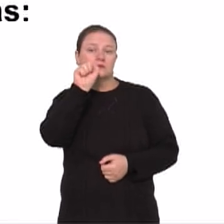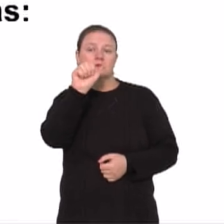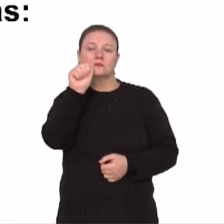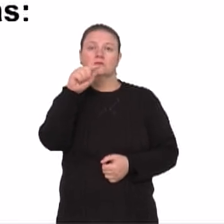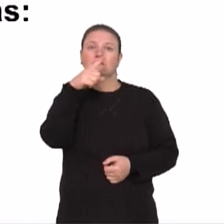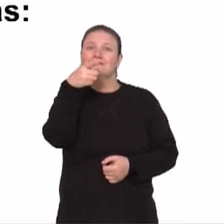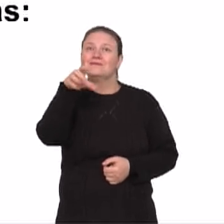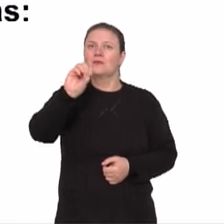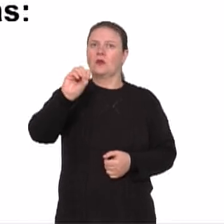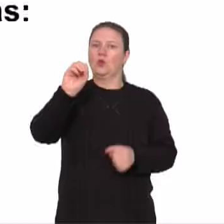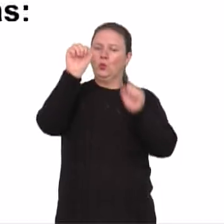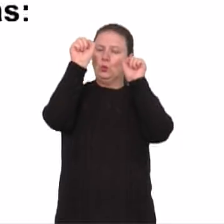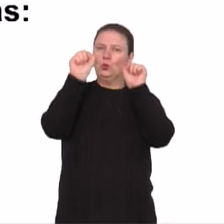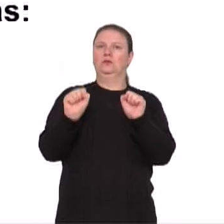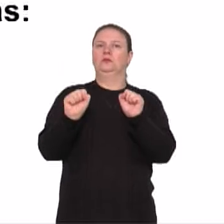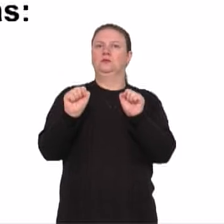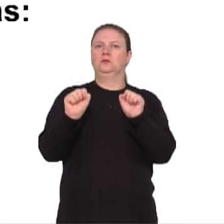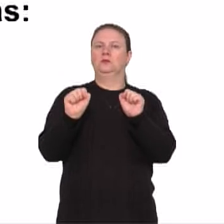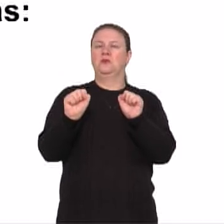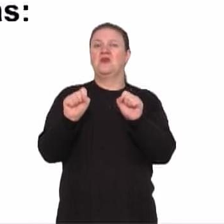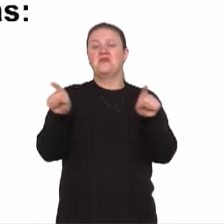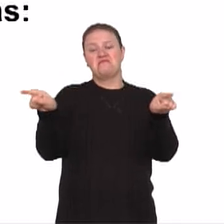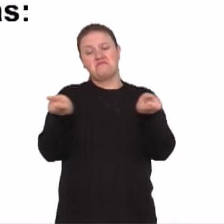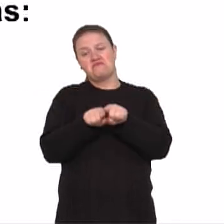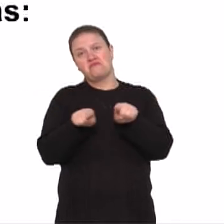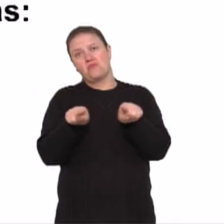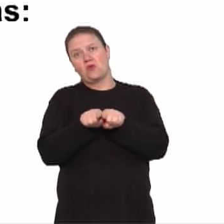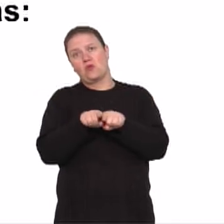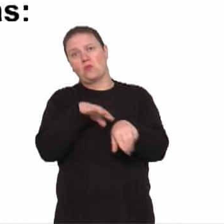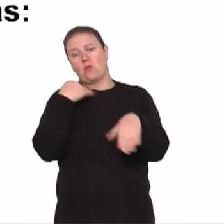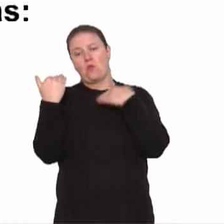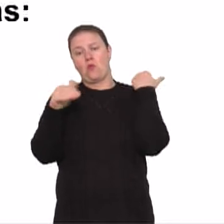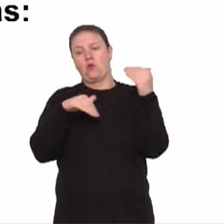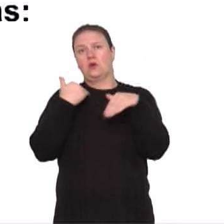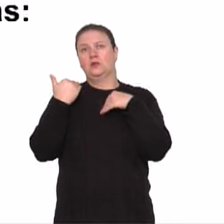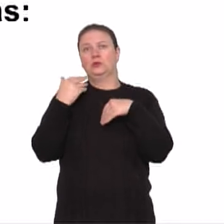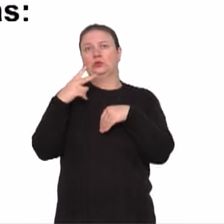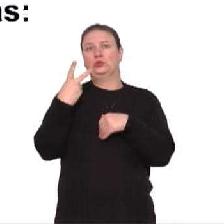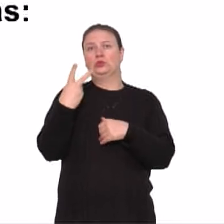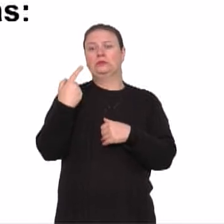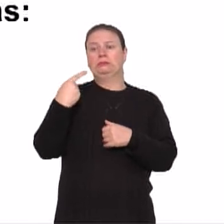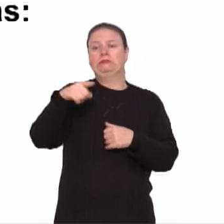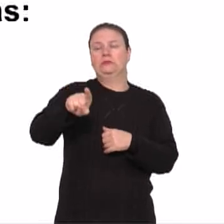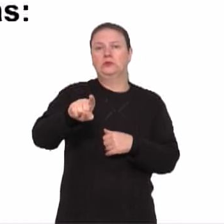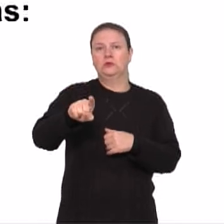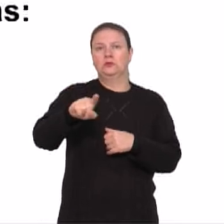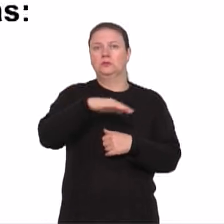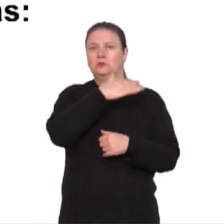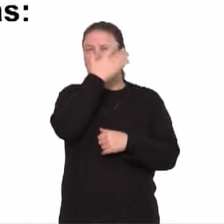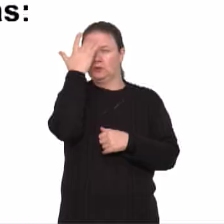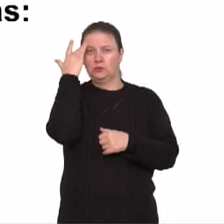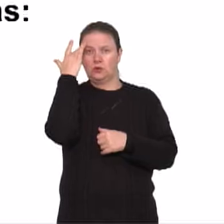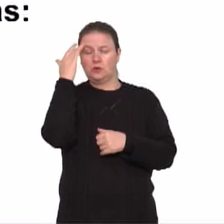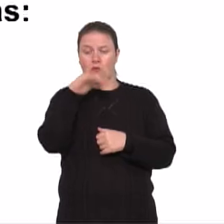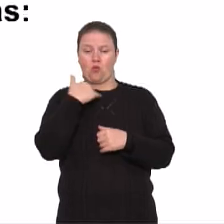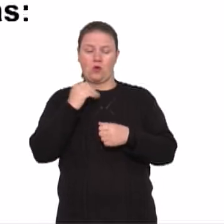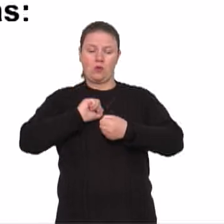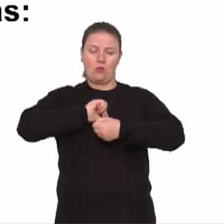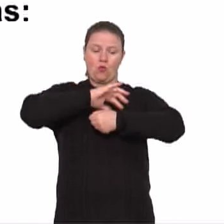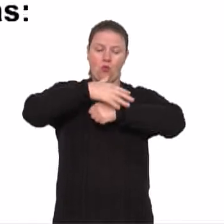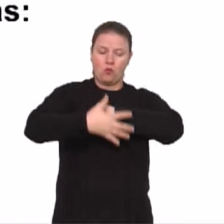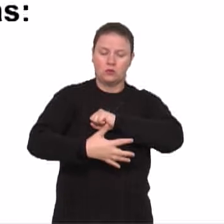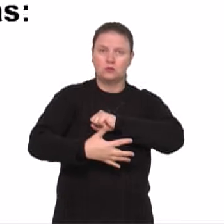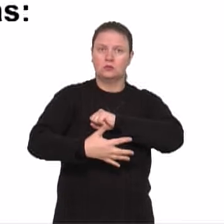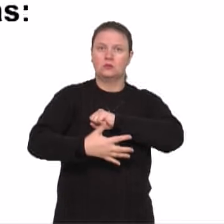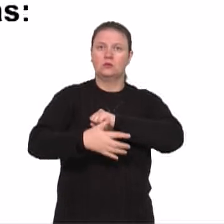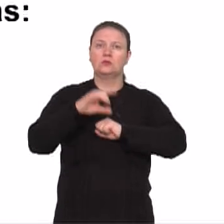potência. Mesmo assim, estão morrendo mais de 2.000 pessoas por dia devido ao novo coronavírus. Esses dias nós vimos que